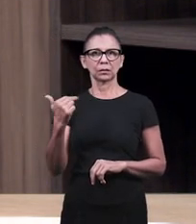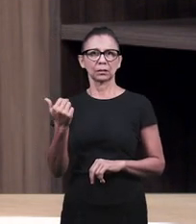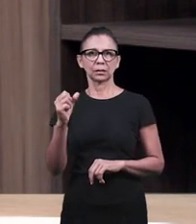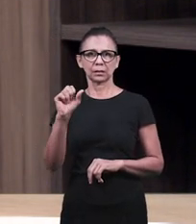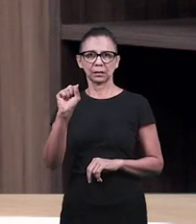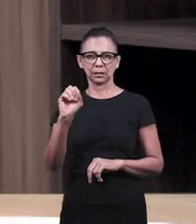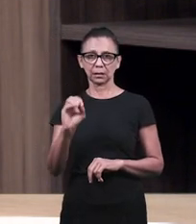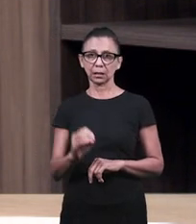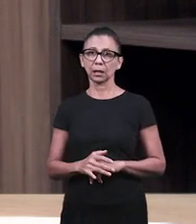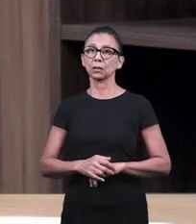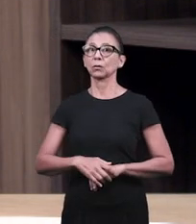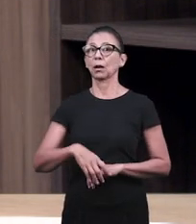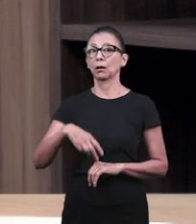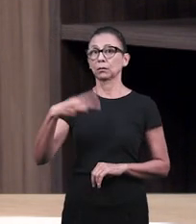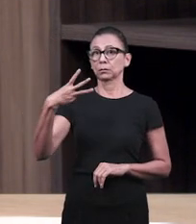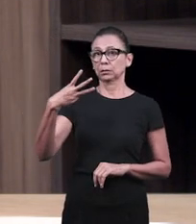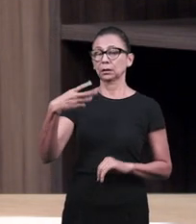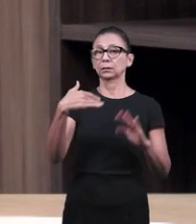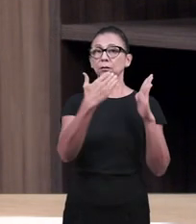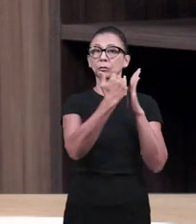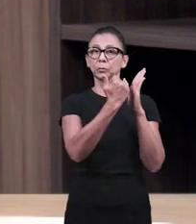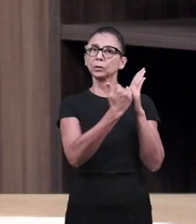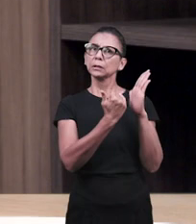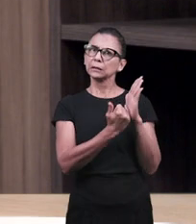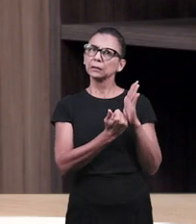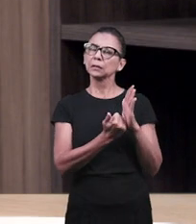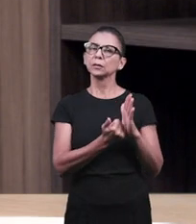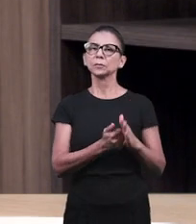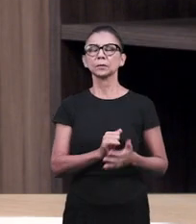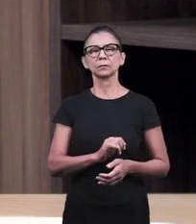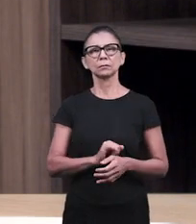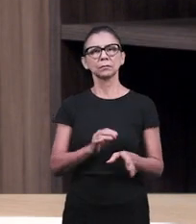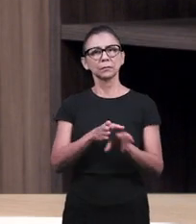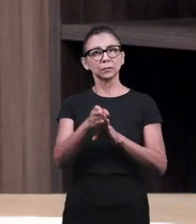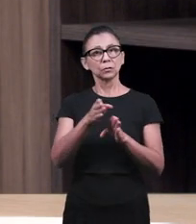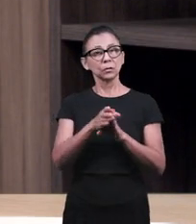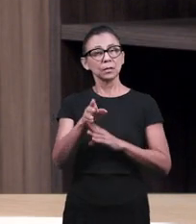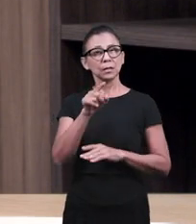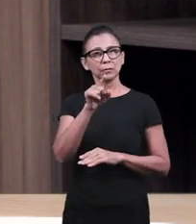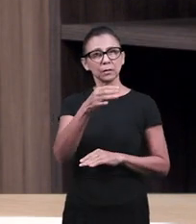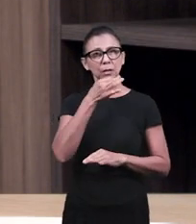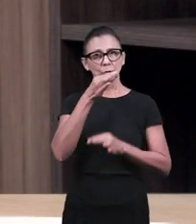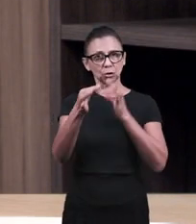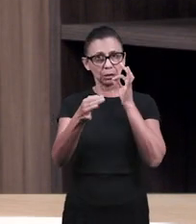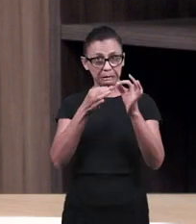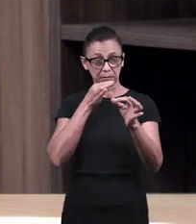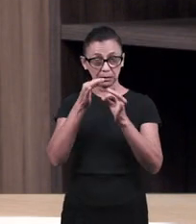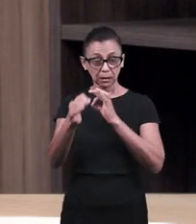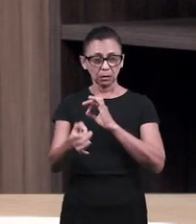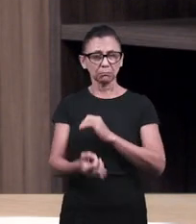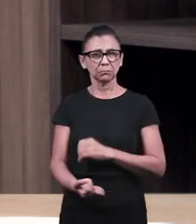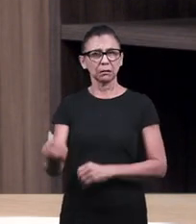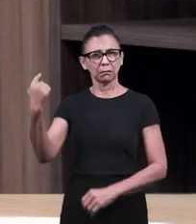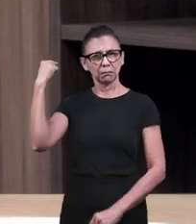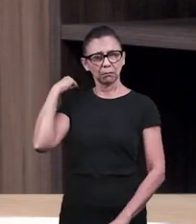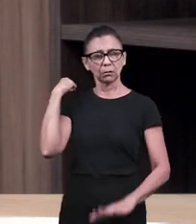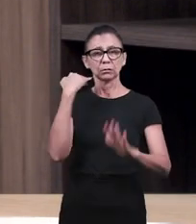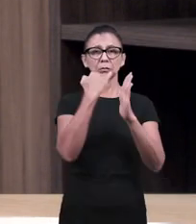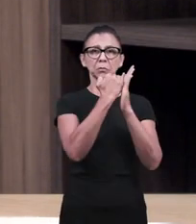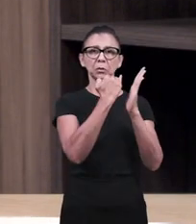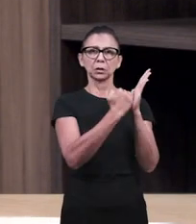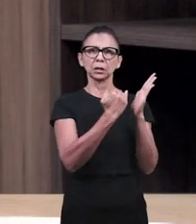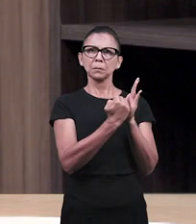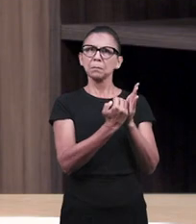esse tema. Eu recomendo que você que está chegando agora assista também aos programas anteriores, porque estão extremamente